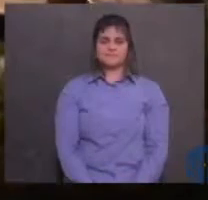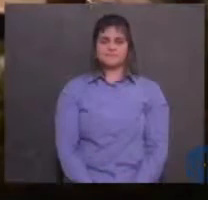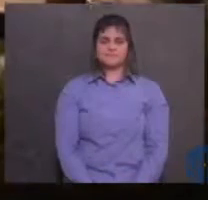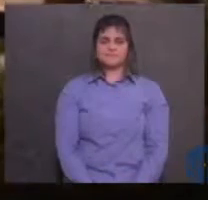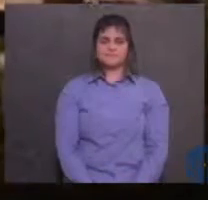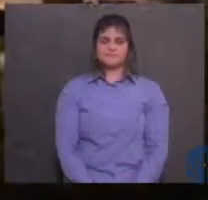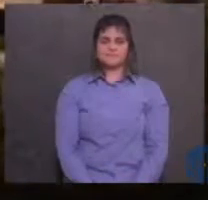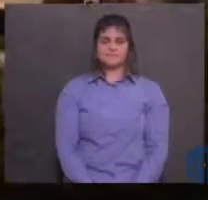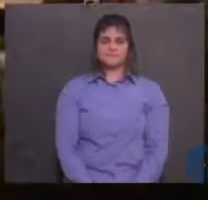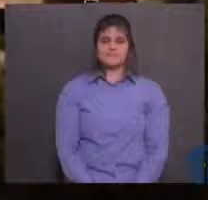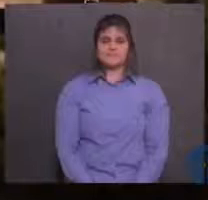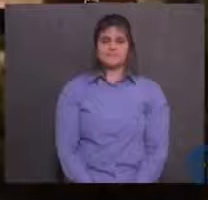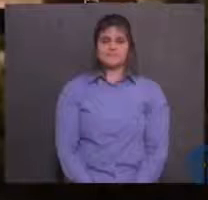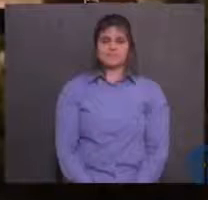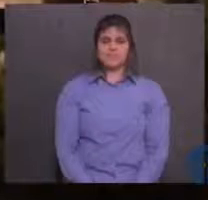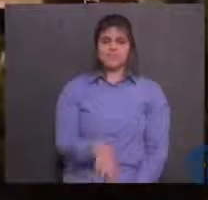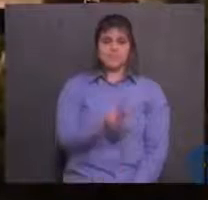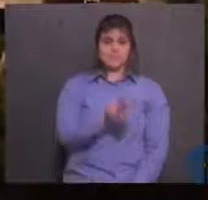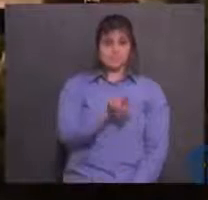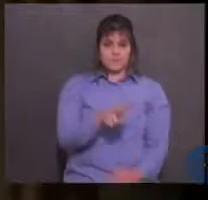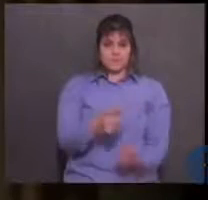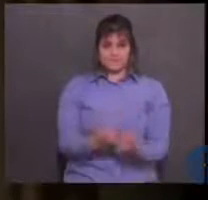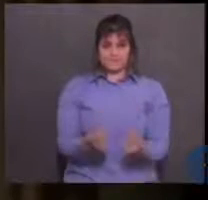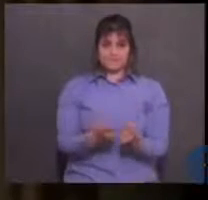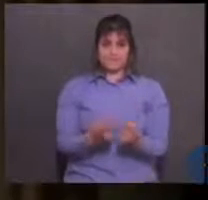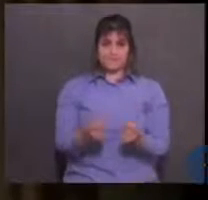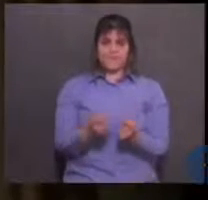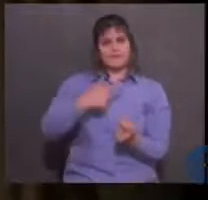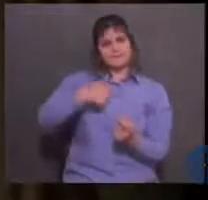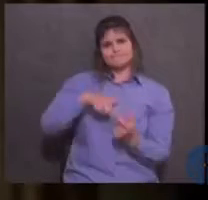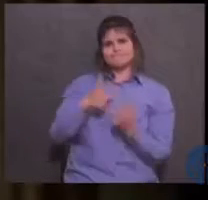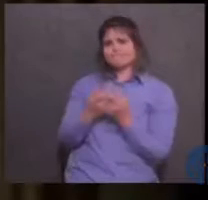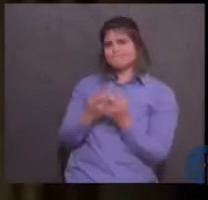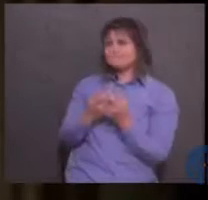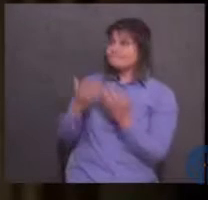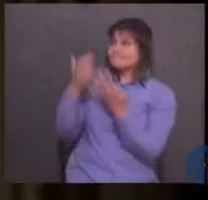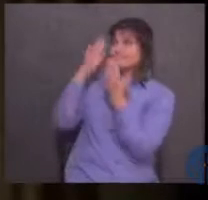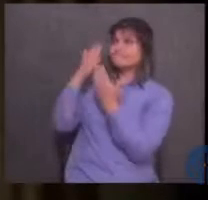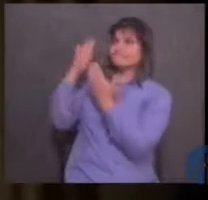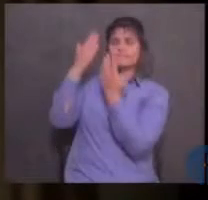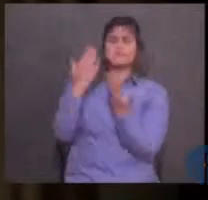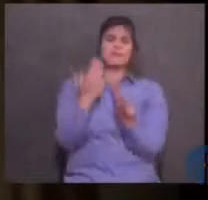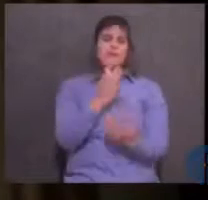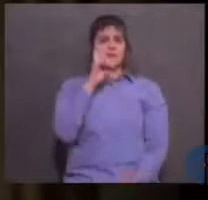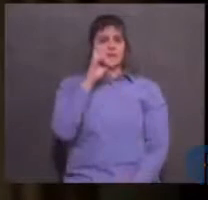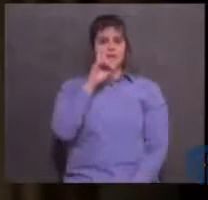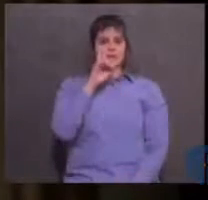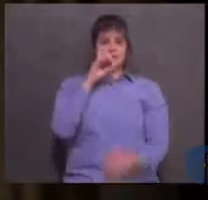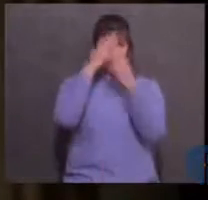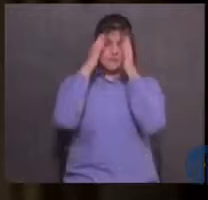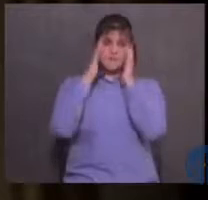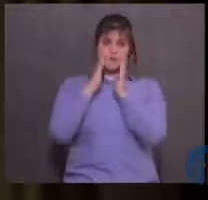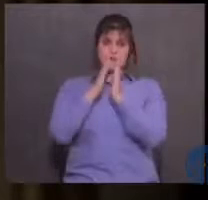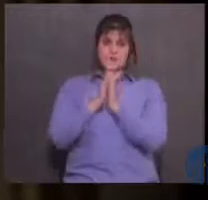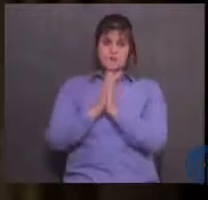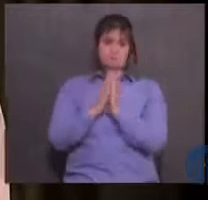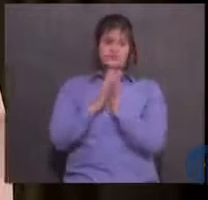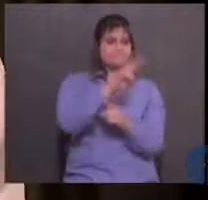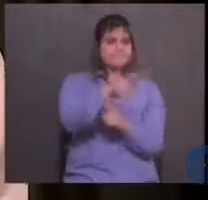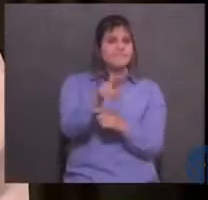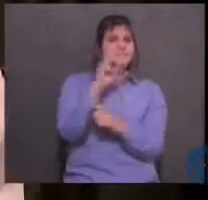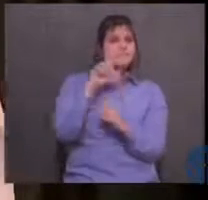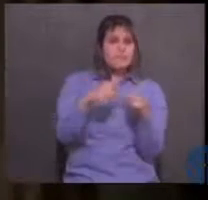No segundo mistério, meditamos na visitação de Nossa Senhora à sua prima Isabel.